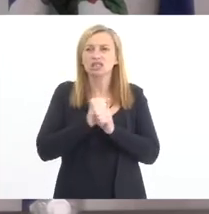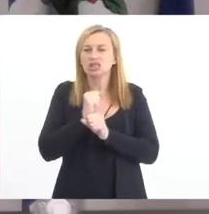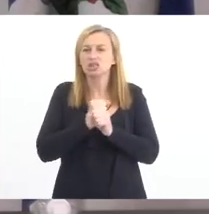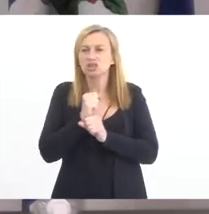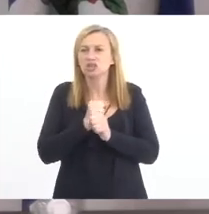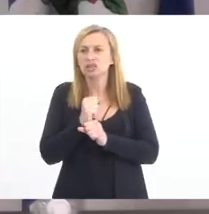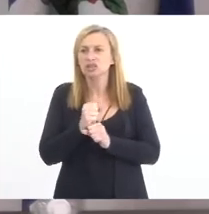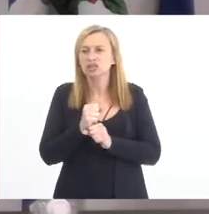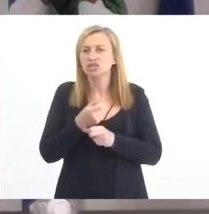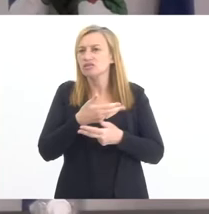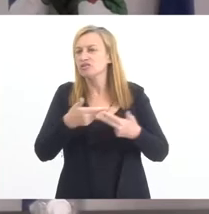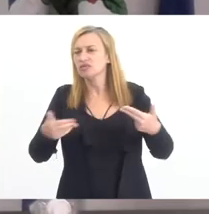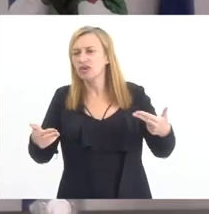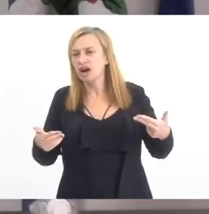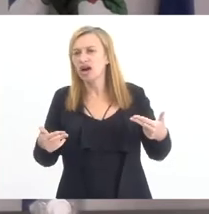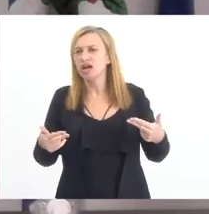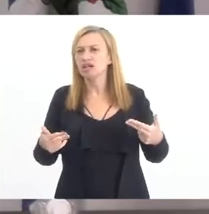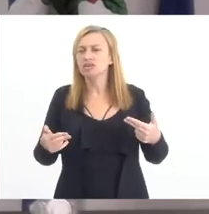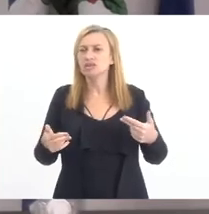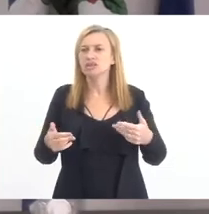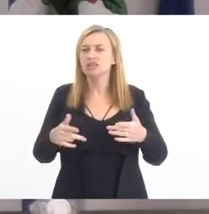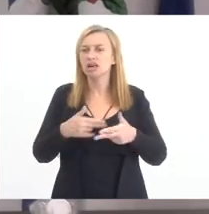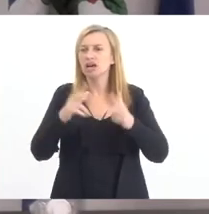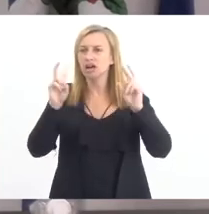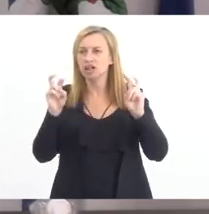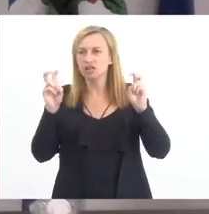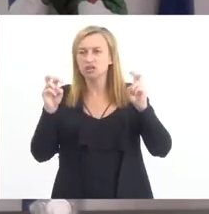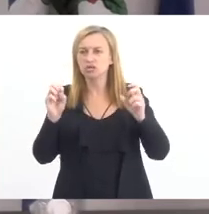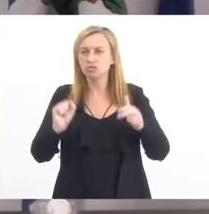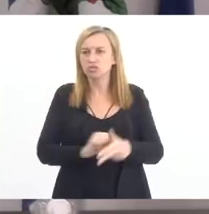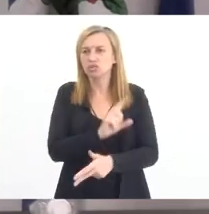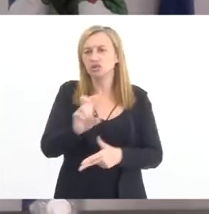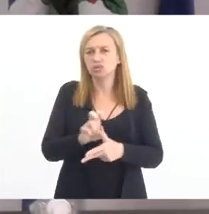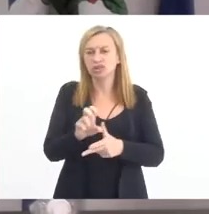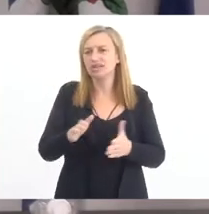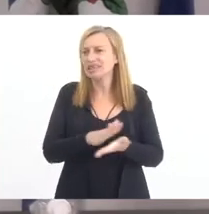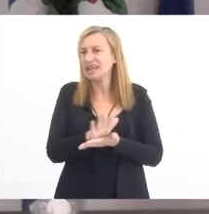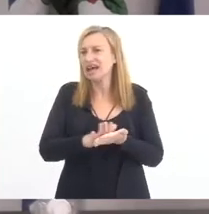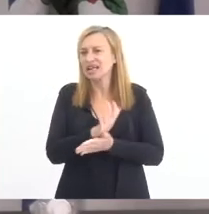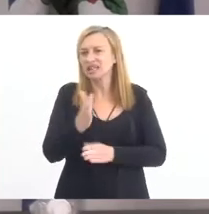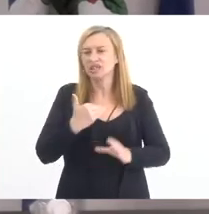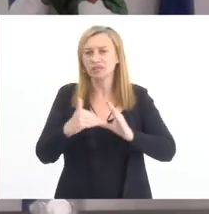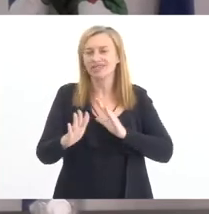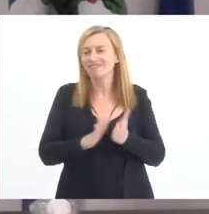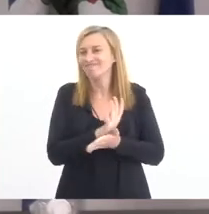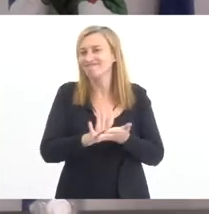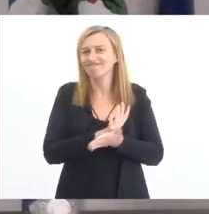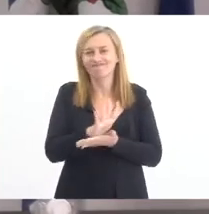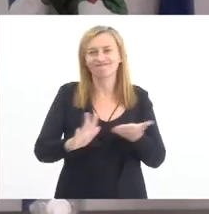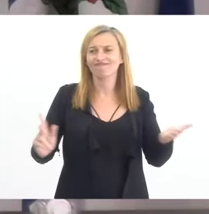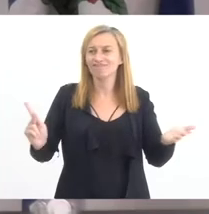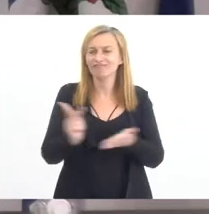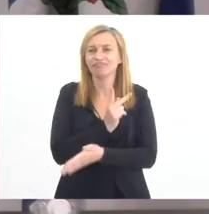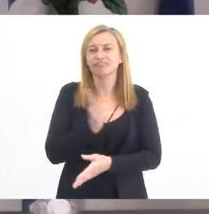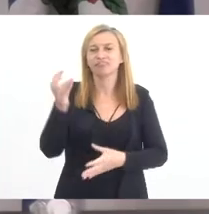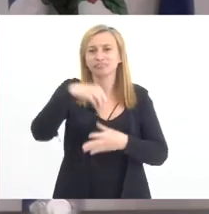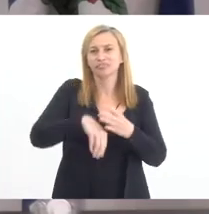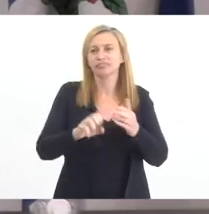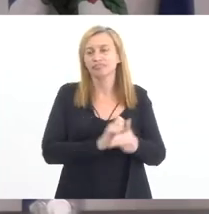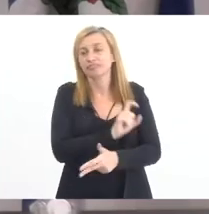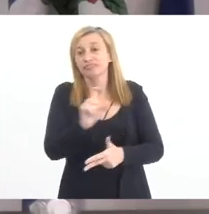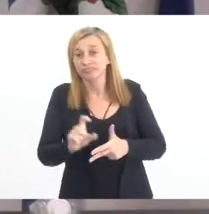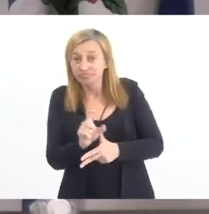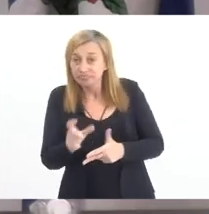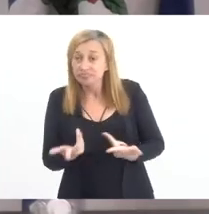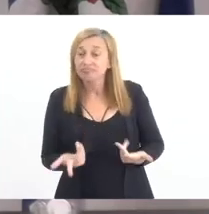através de N processos enviados pelo Executivo, processos esses que não encaminharam, não tramitaram dentro do Executivo, ao